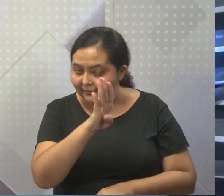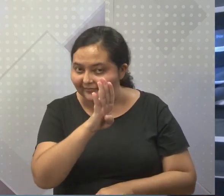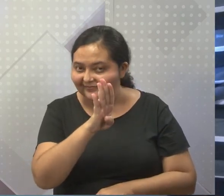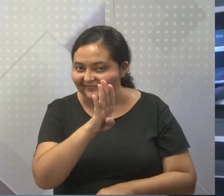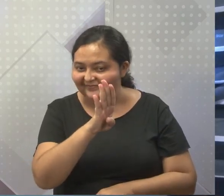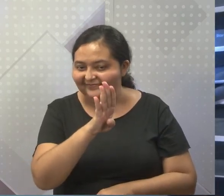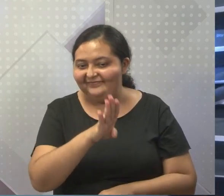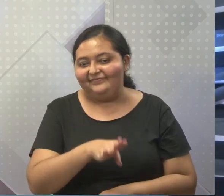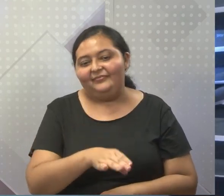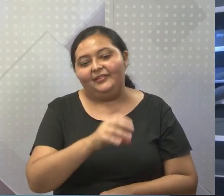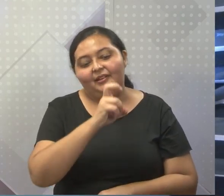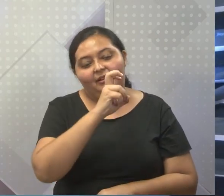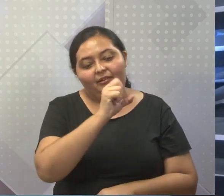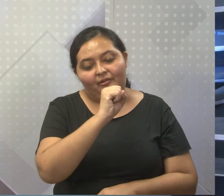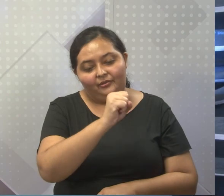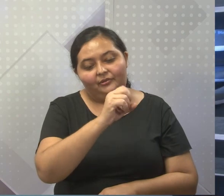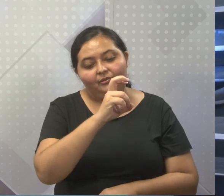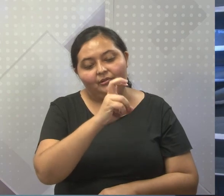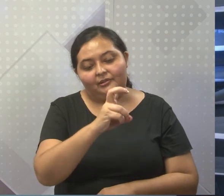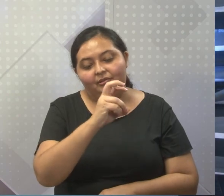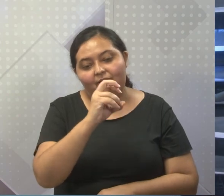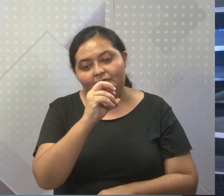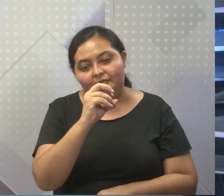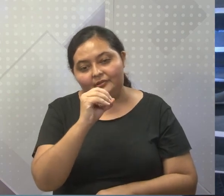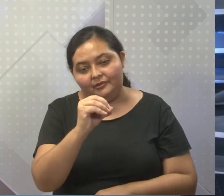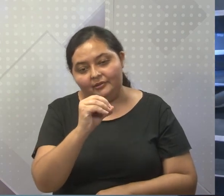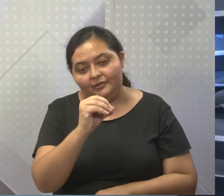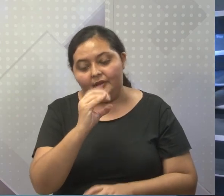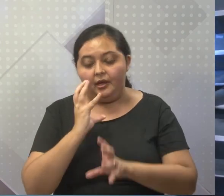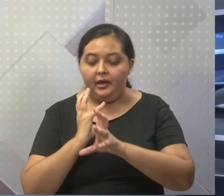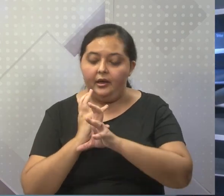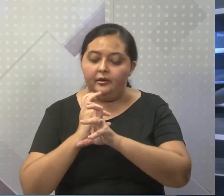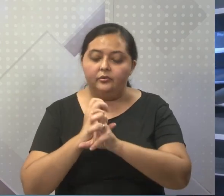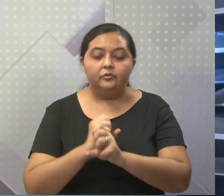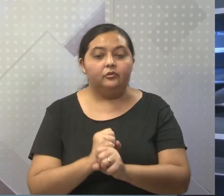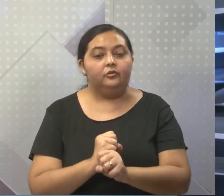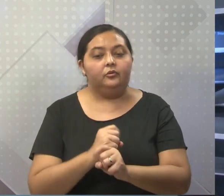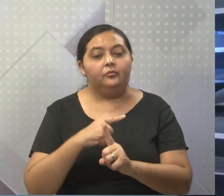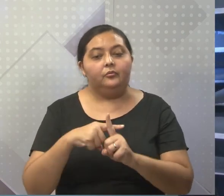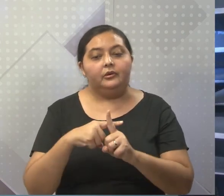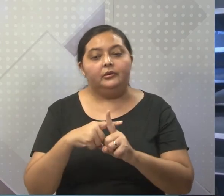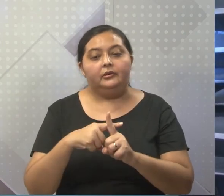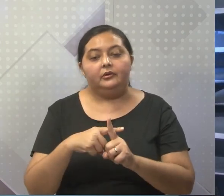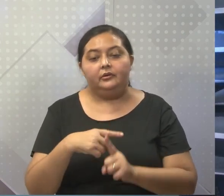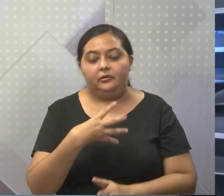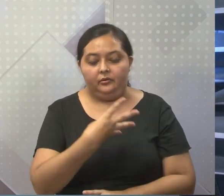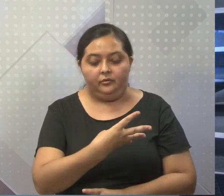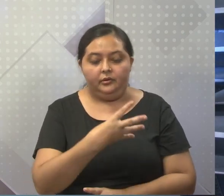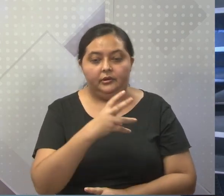eu vou colocar 850 e eu vou somar exatamente com